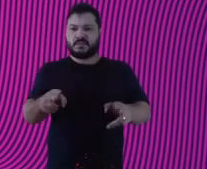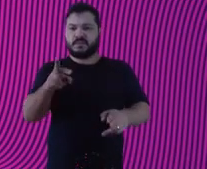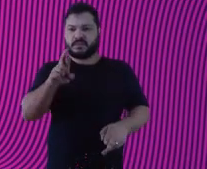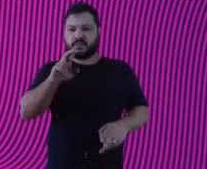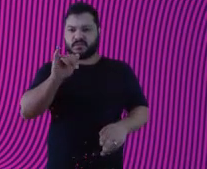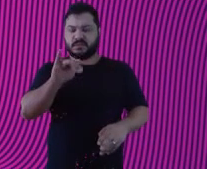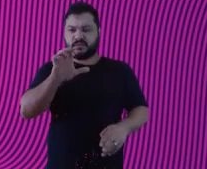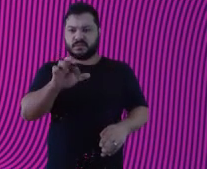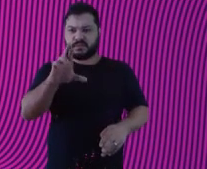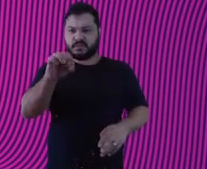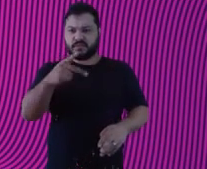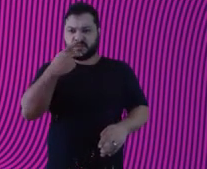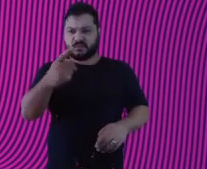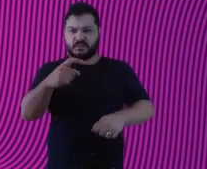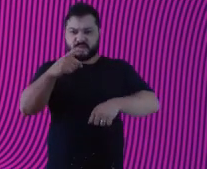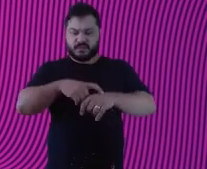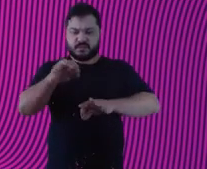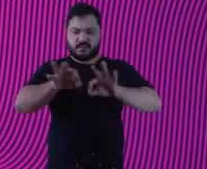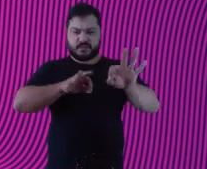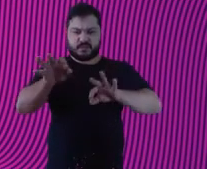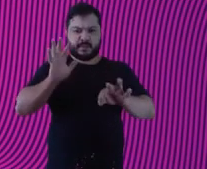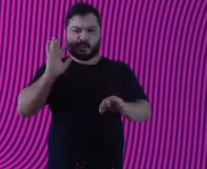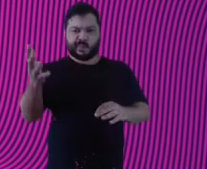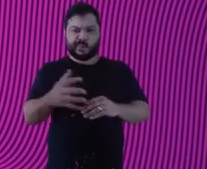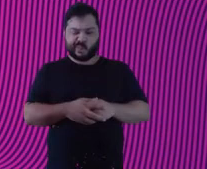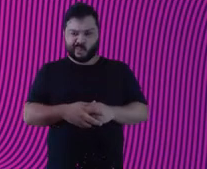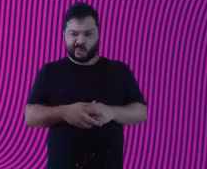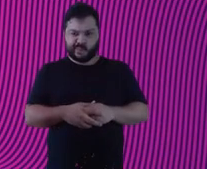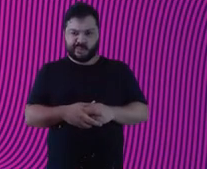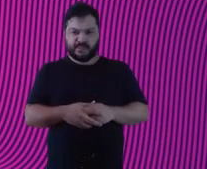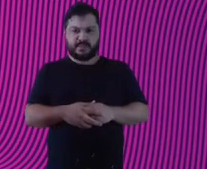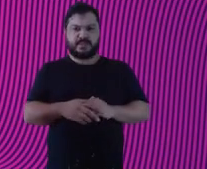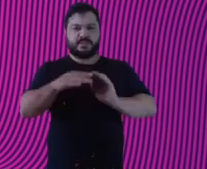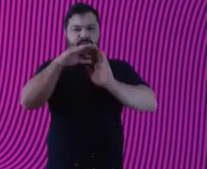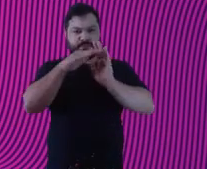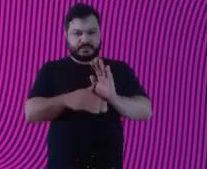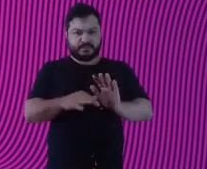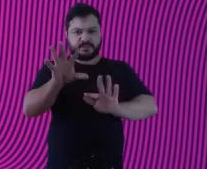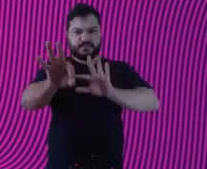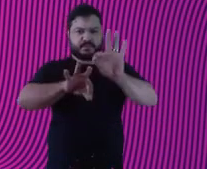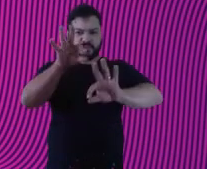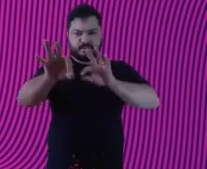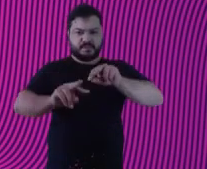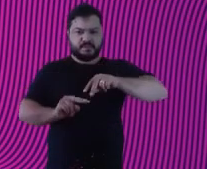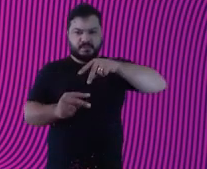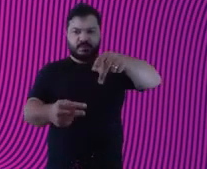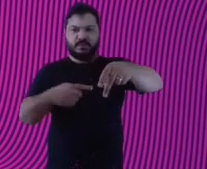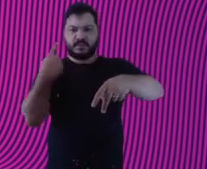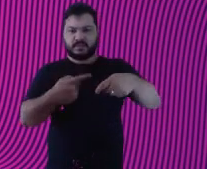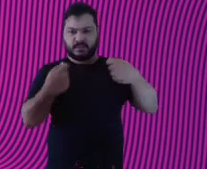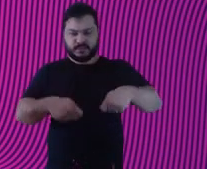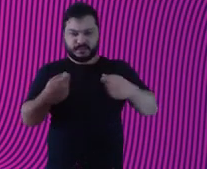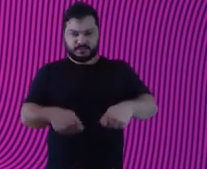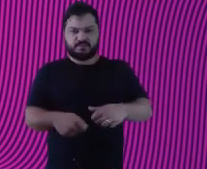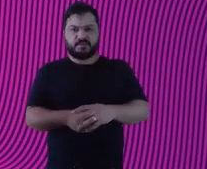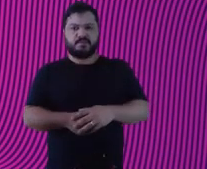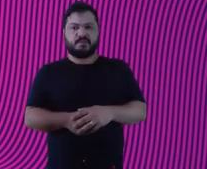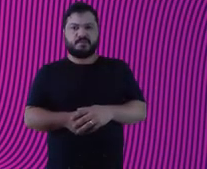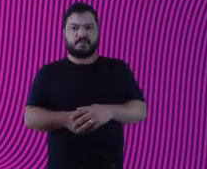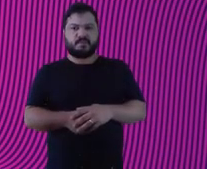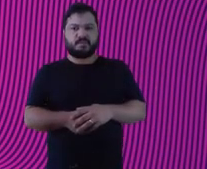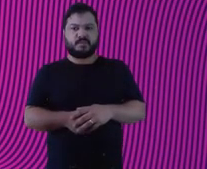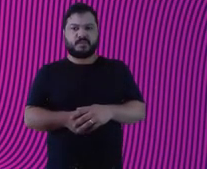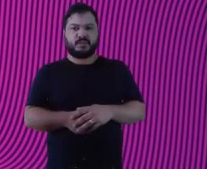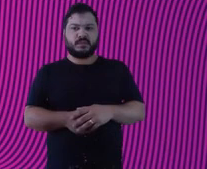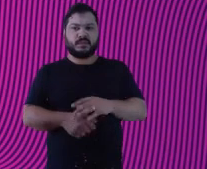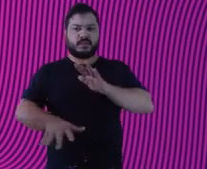na hora de definir o critério de elegibilidade ao transplante, a gente tem que ser bastante